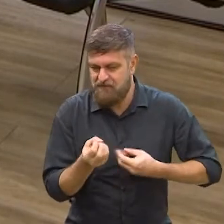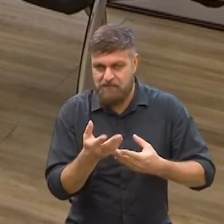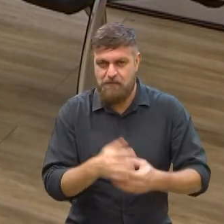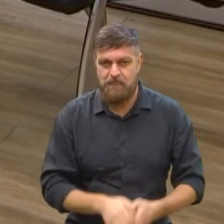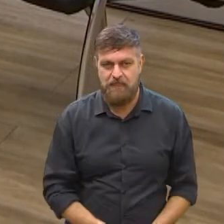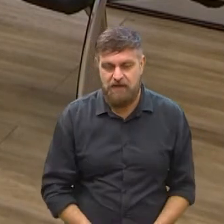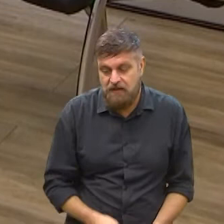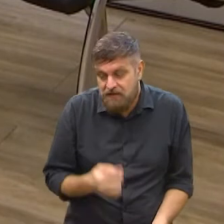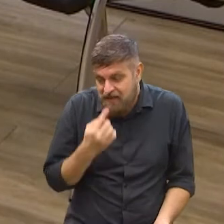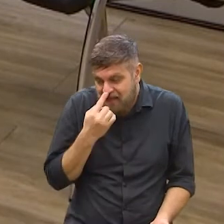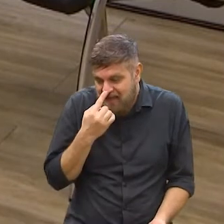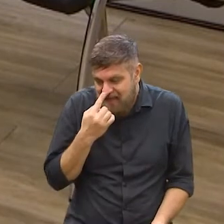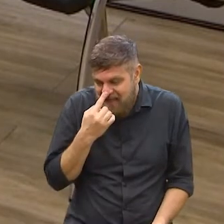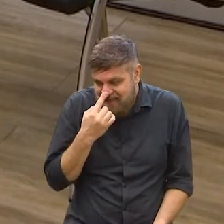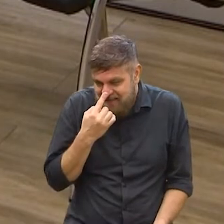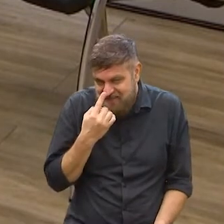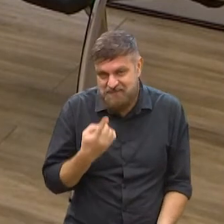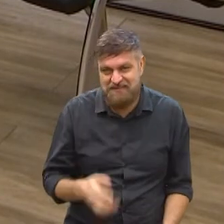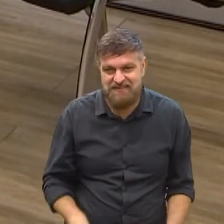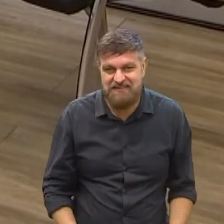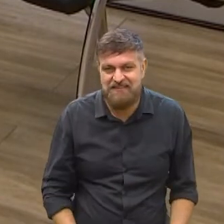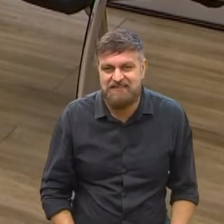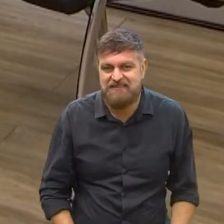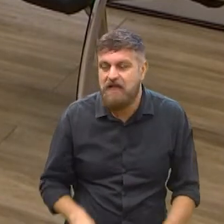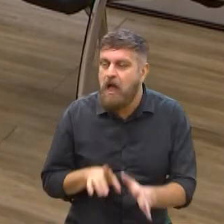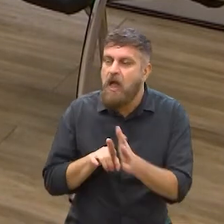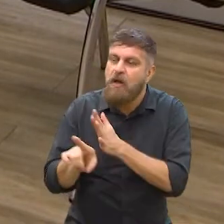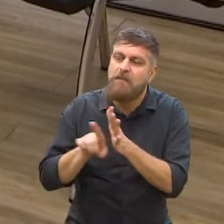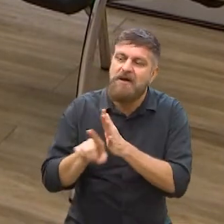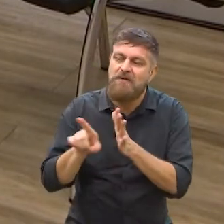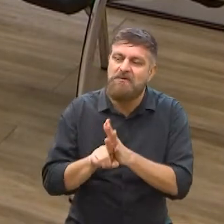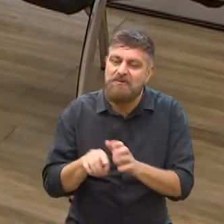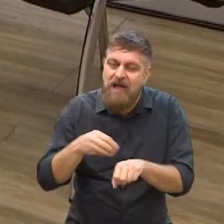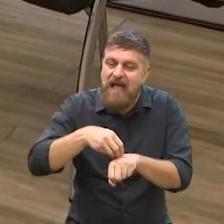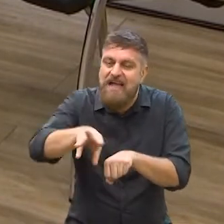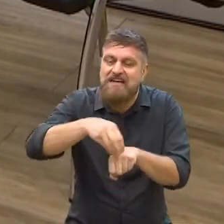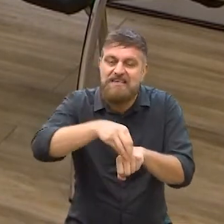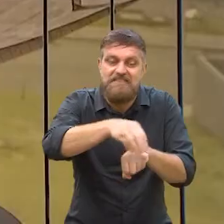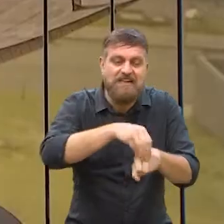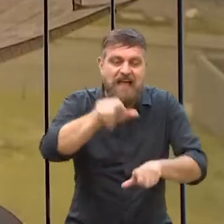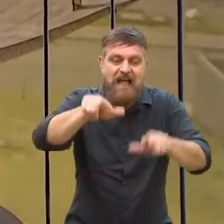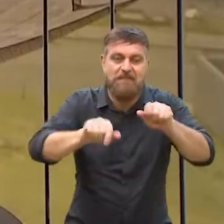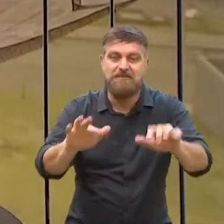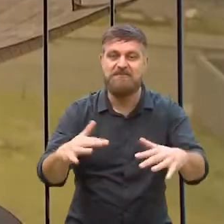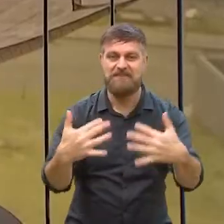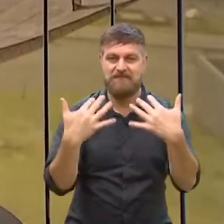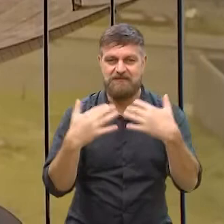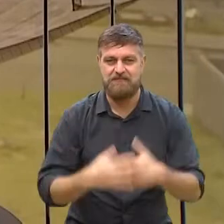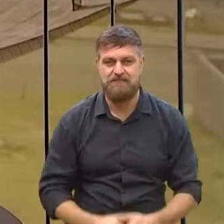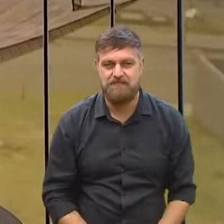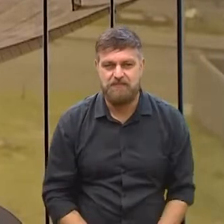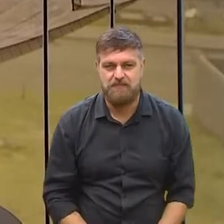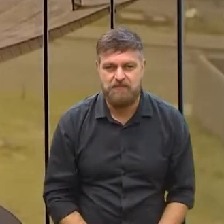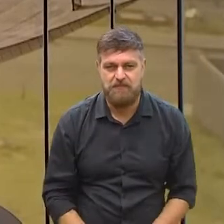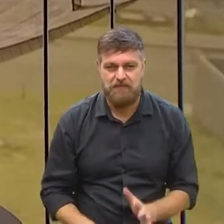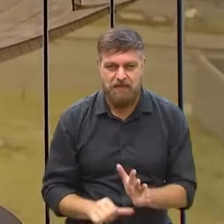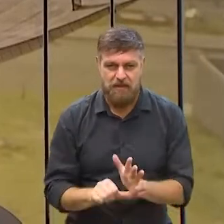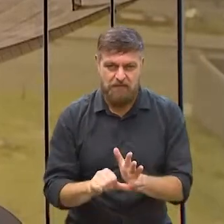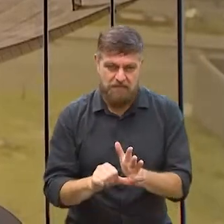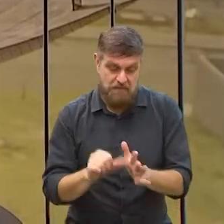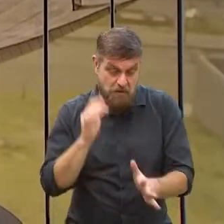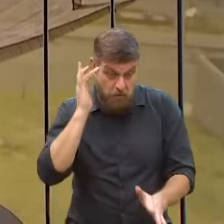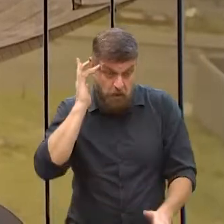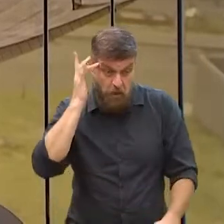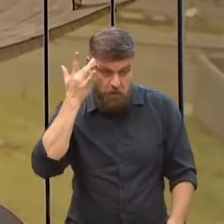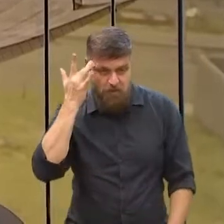coisas íntimas. E eu gostaria... Que dica que você dá para quem está assistindo o programa hoje? O primeiro que eu acho,